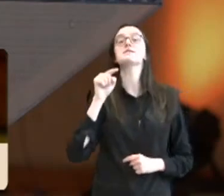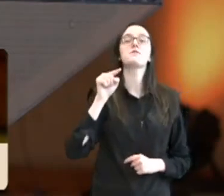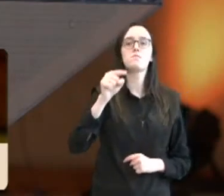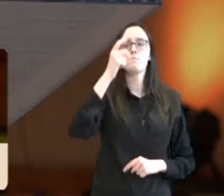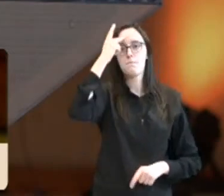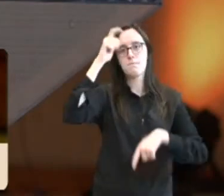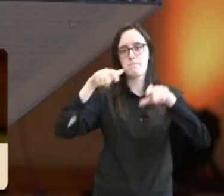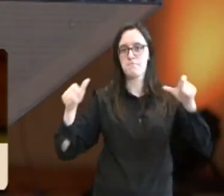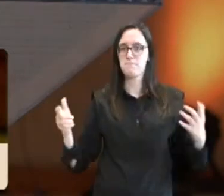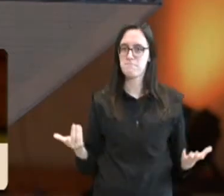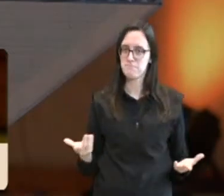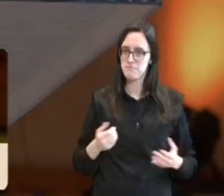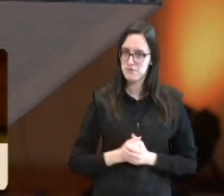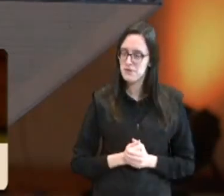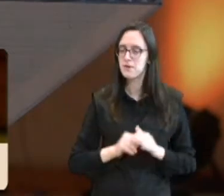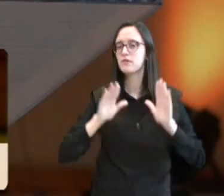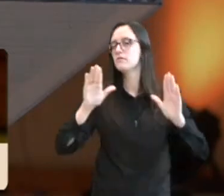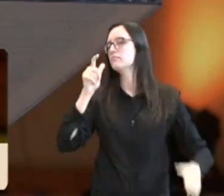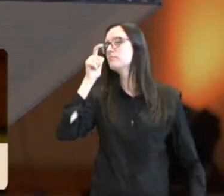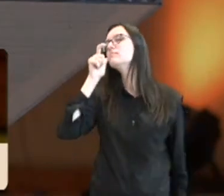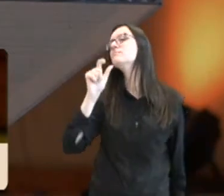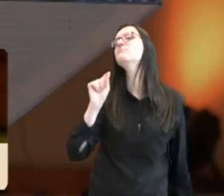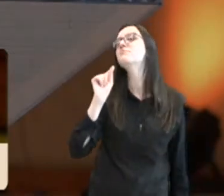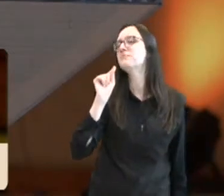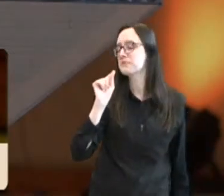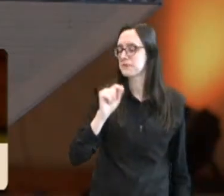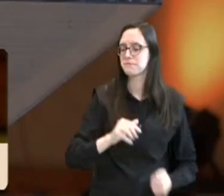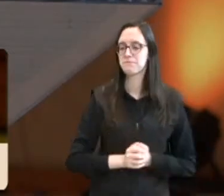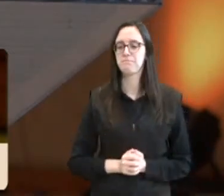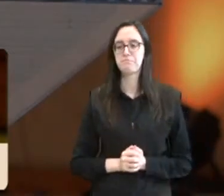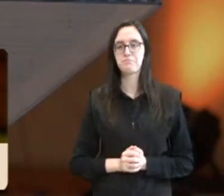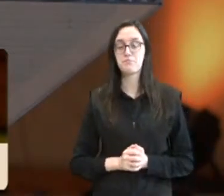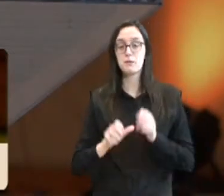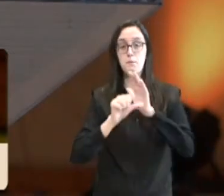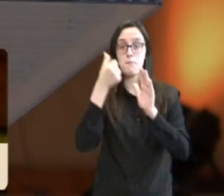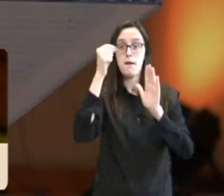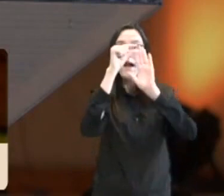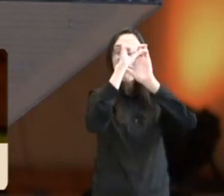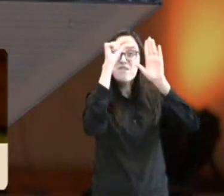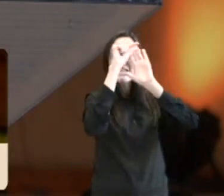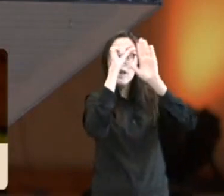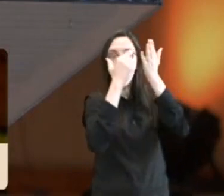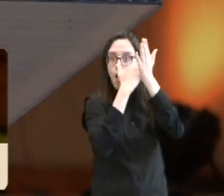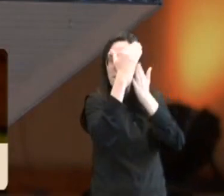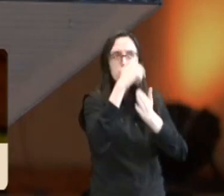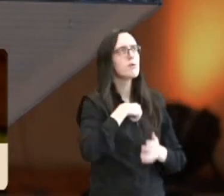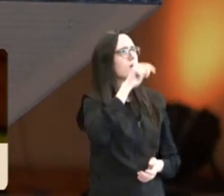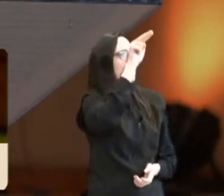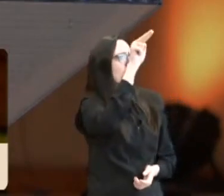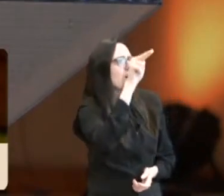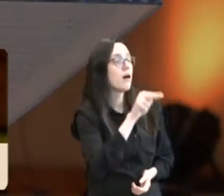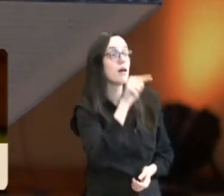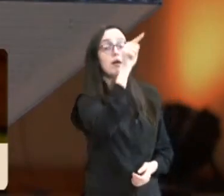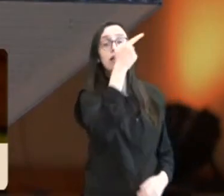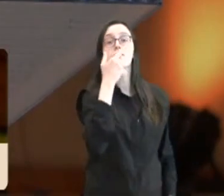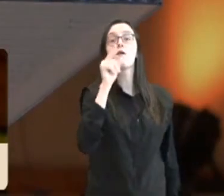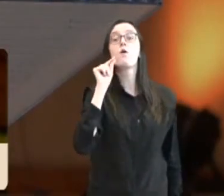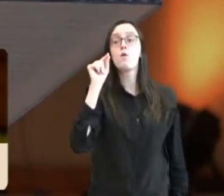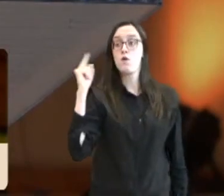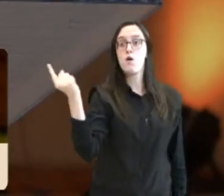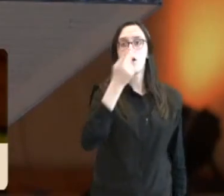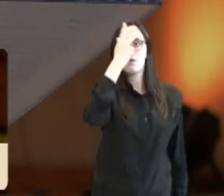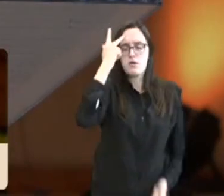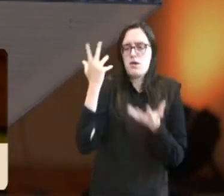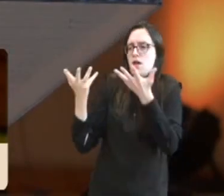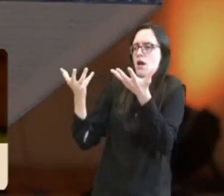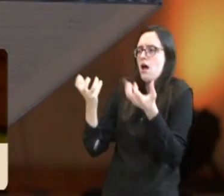pessoas. Interessante que eu acho, logo no primeiro versículo ali, é que os que de bom grado